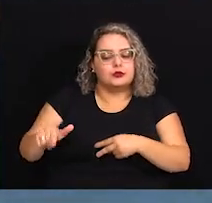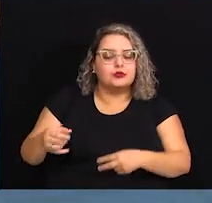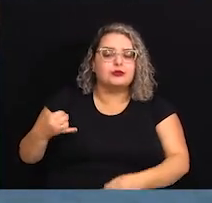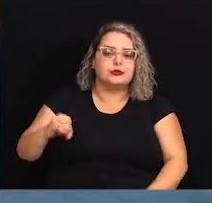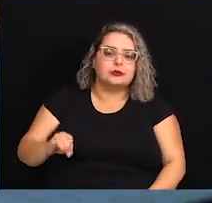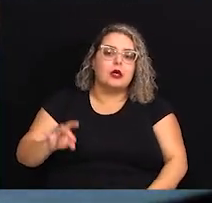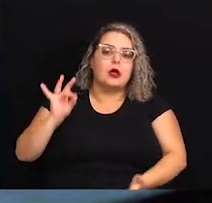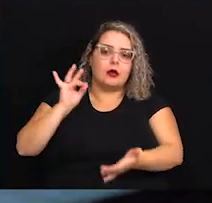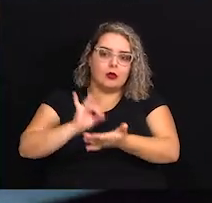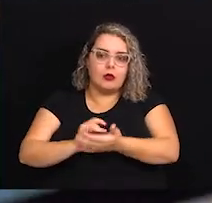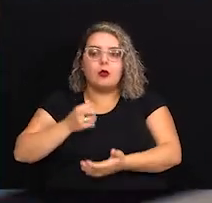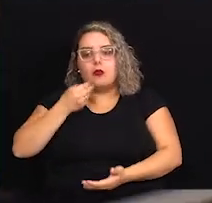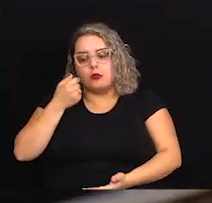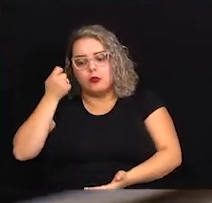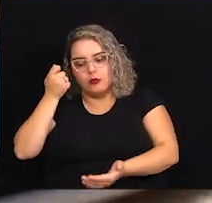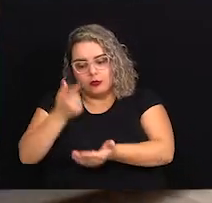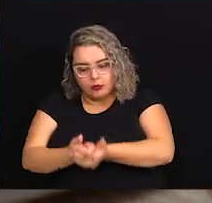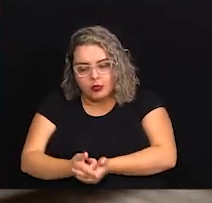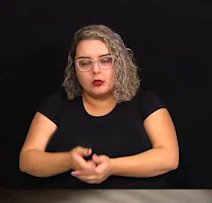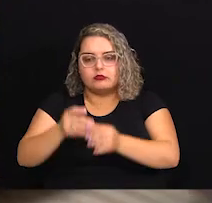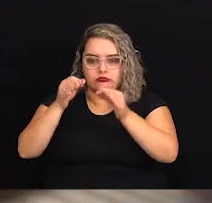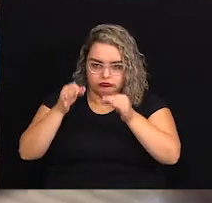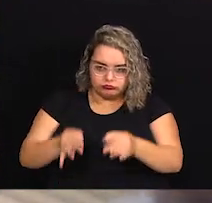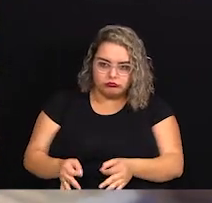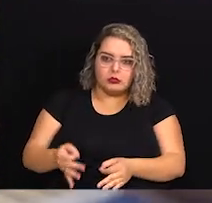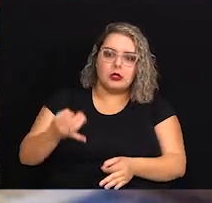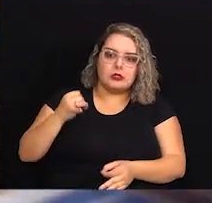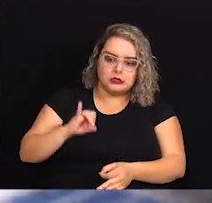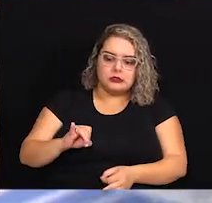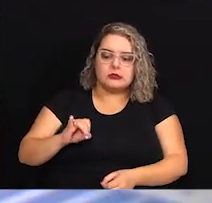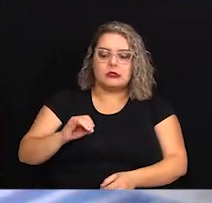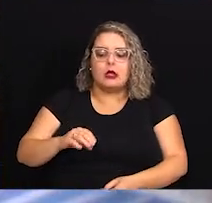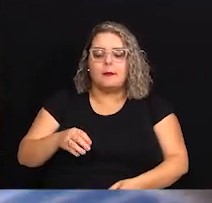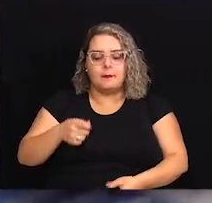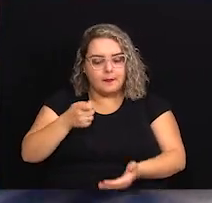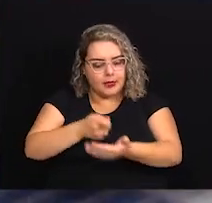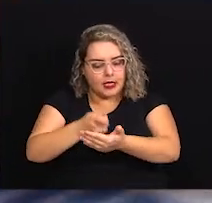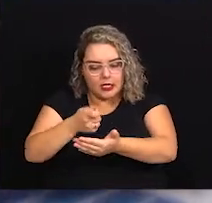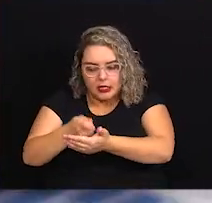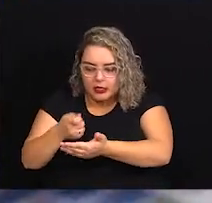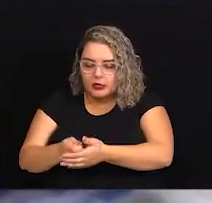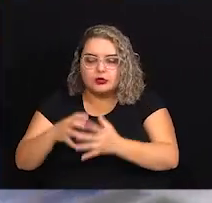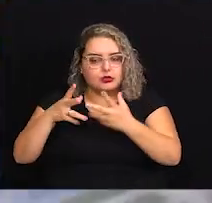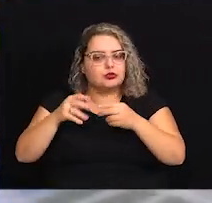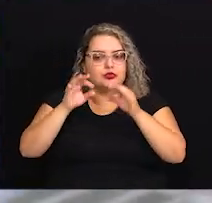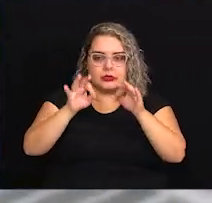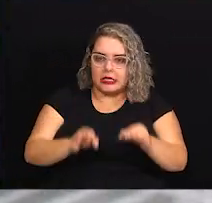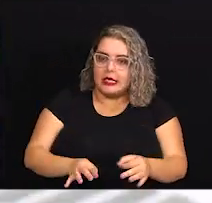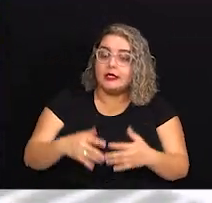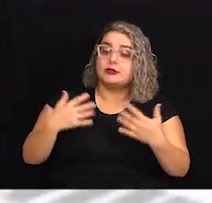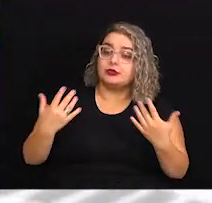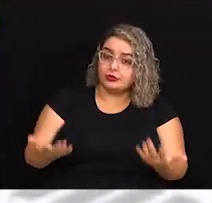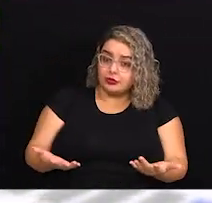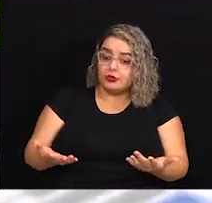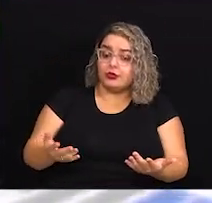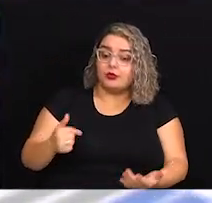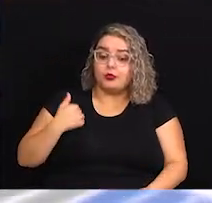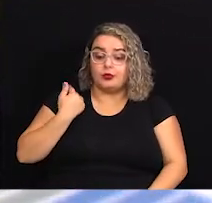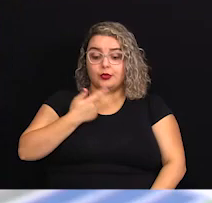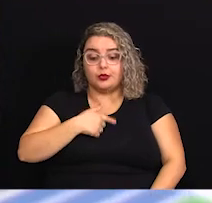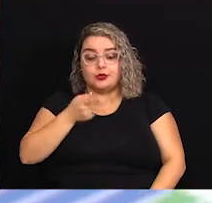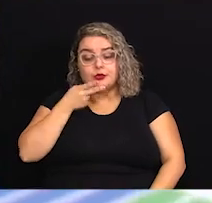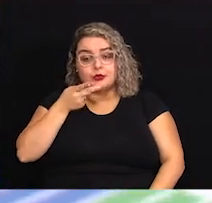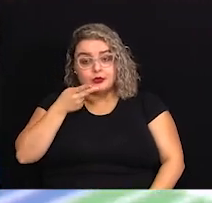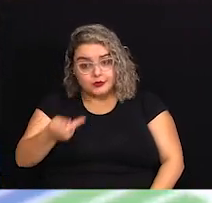se a pessoa se tornou realmente um bom pagador, se a pessoa está honrando com os compromissos realmente em dia. Então, o que a gente